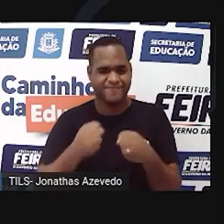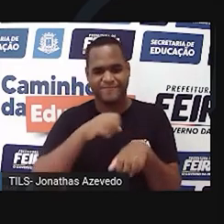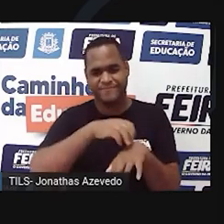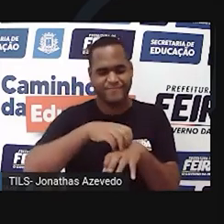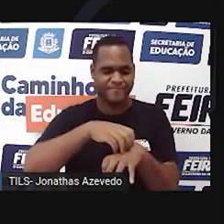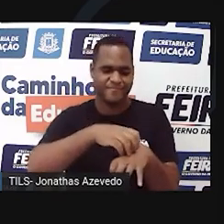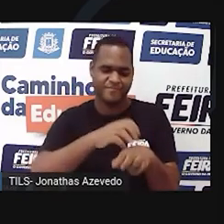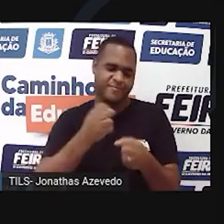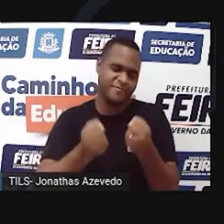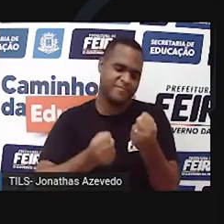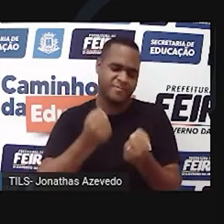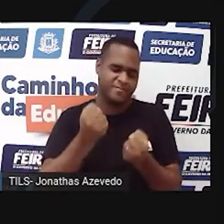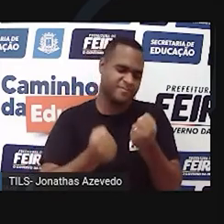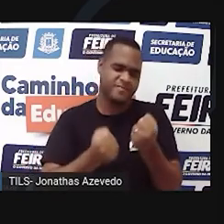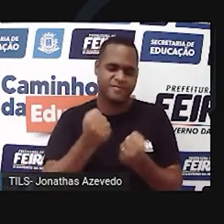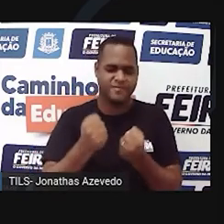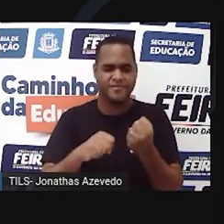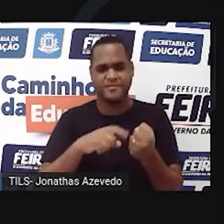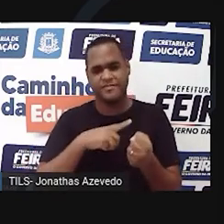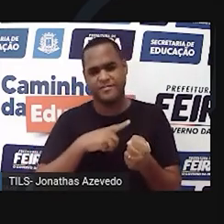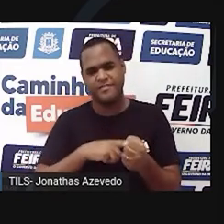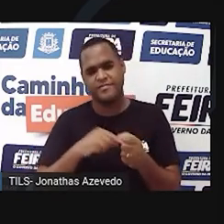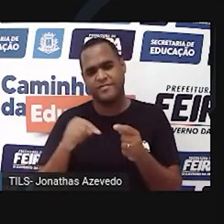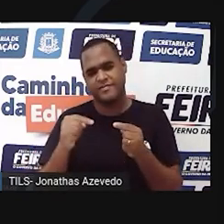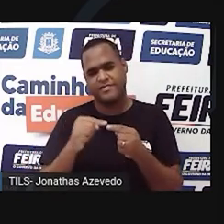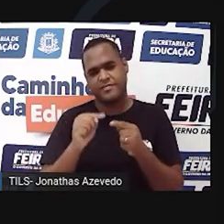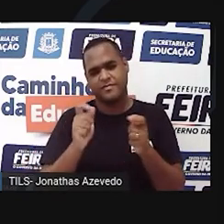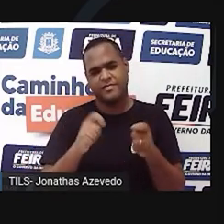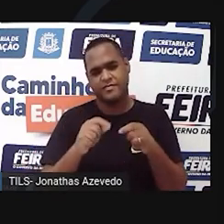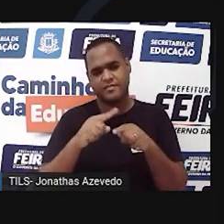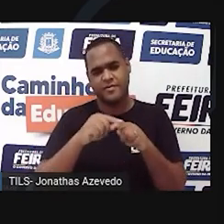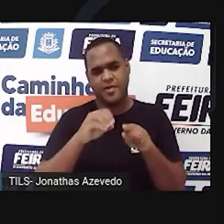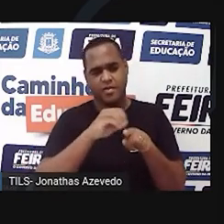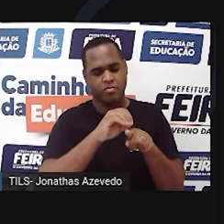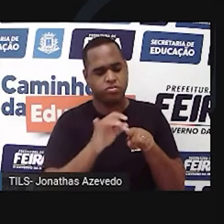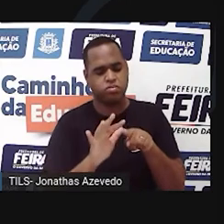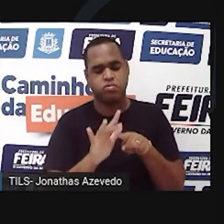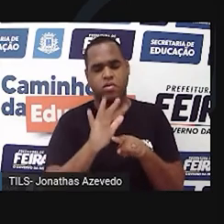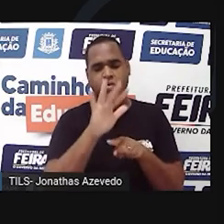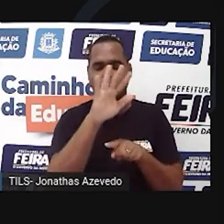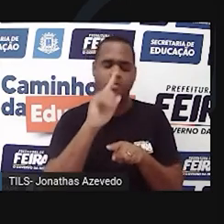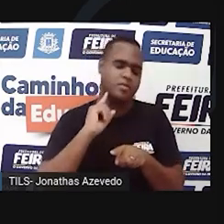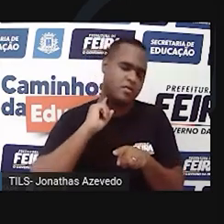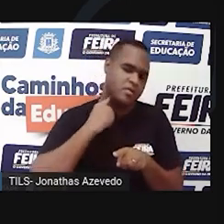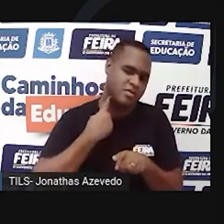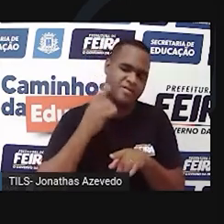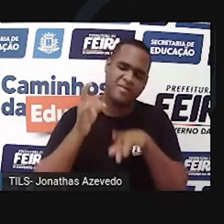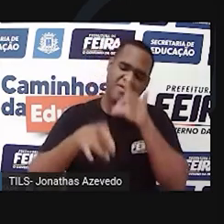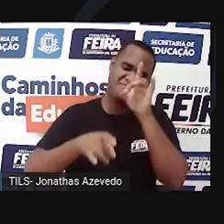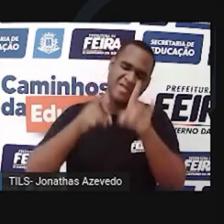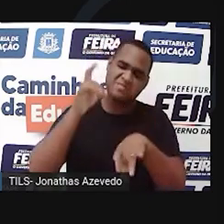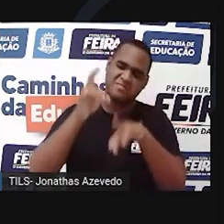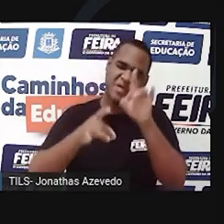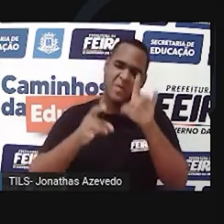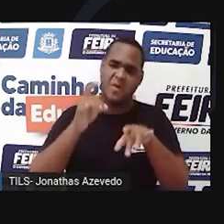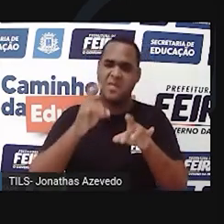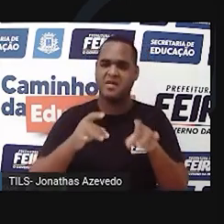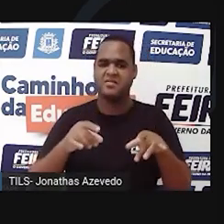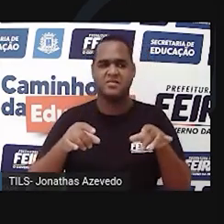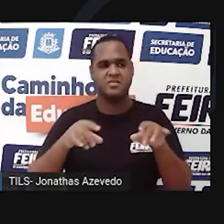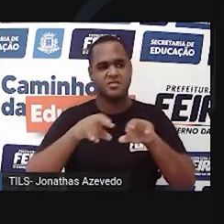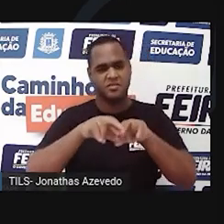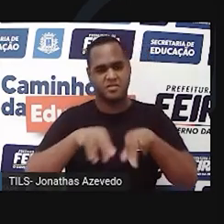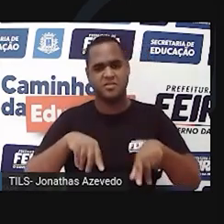carros eles emitem muitos gases que poluem o nosso planeta. E isso faz com que a temperatura do planeta